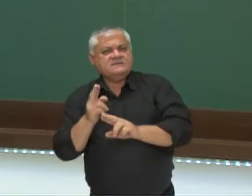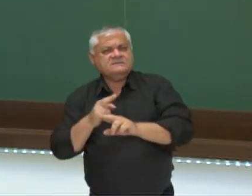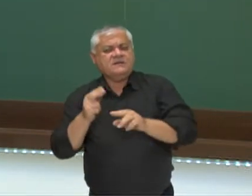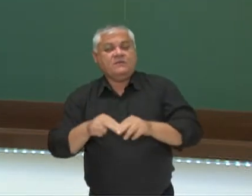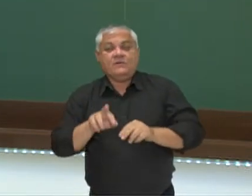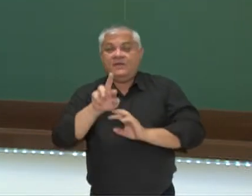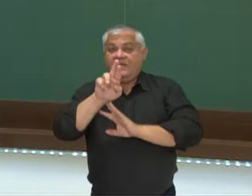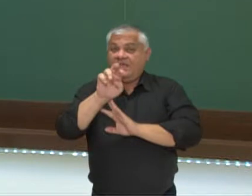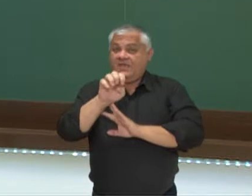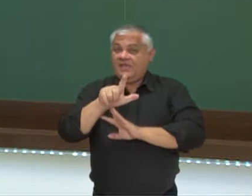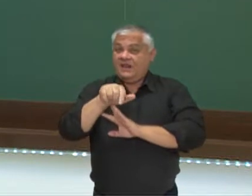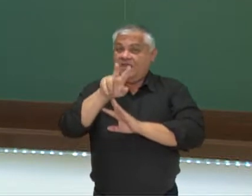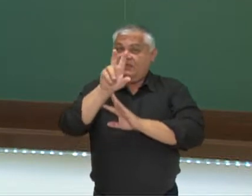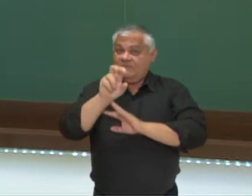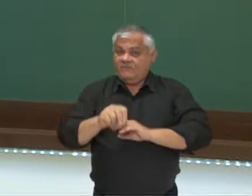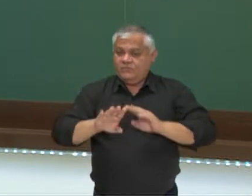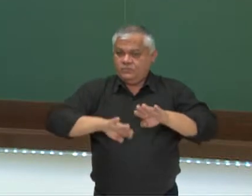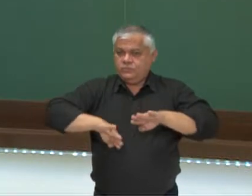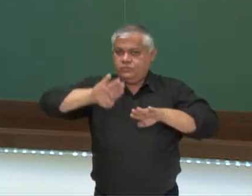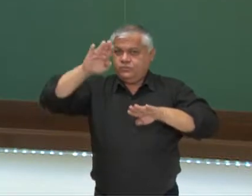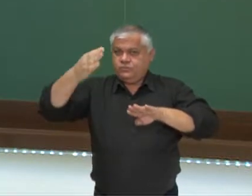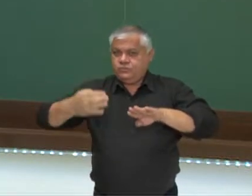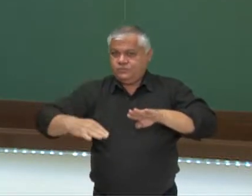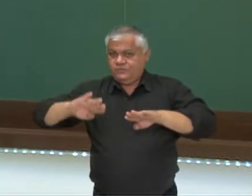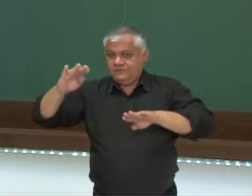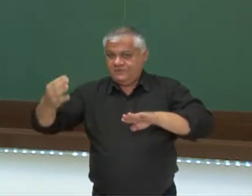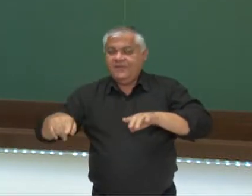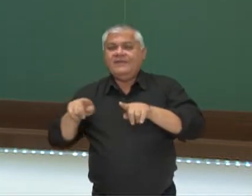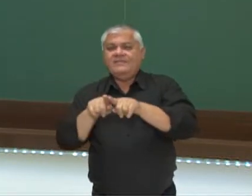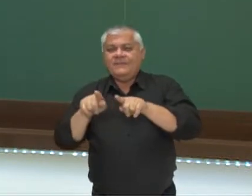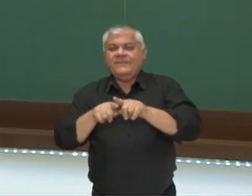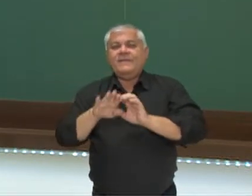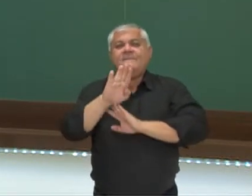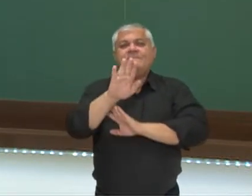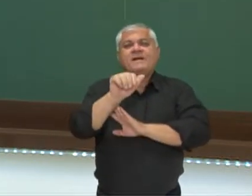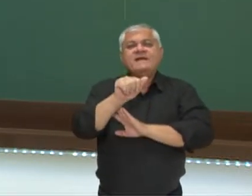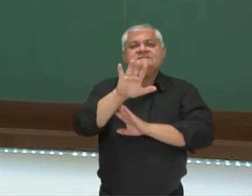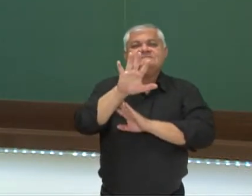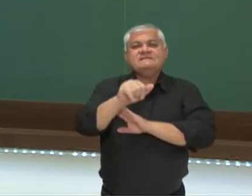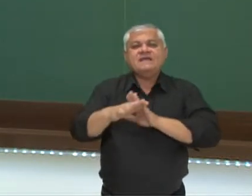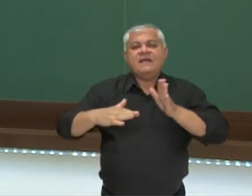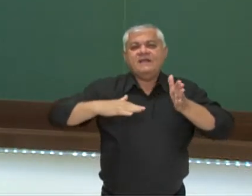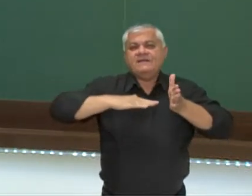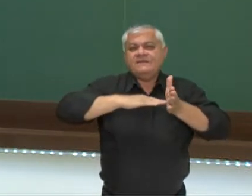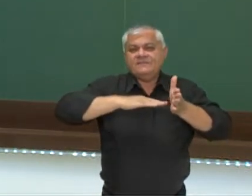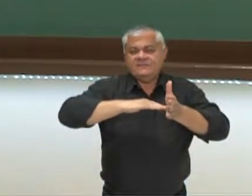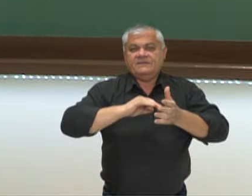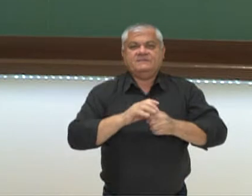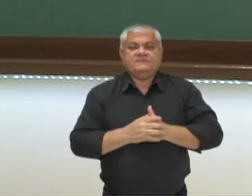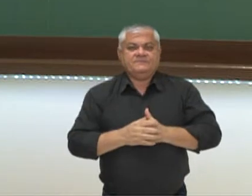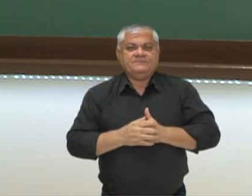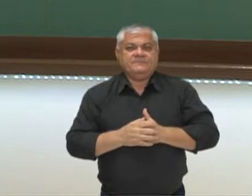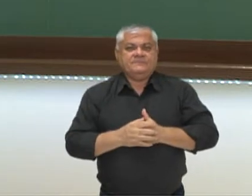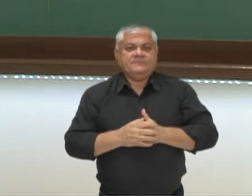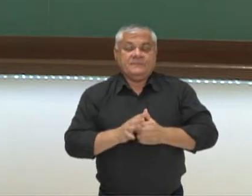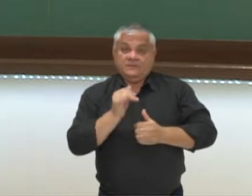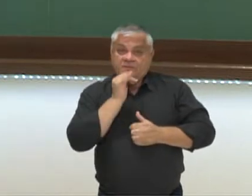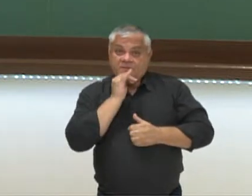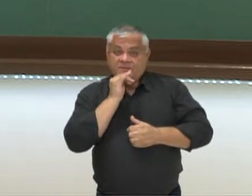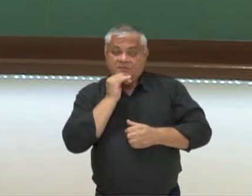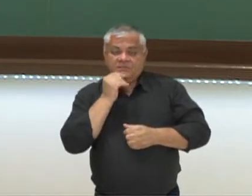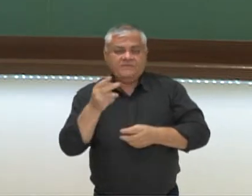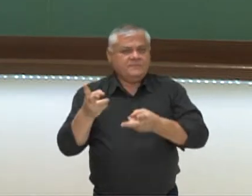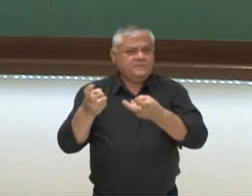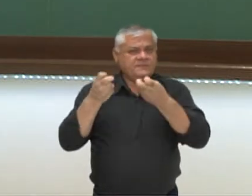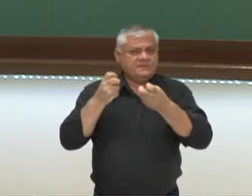relevo e também as bacias hidrográficas e a delimitação delas. E aí o exemplo do que a gente viu aqui, a gente vai